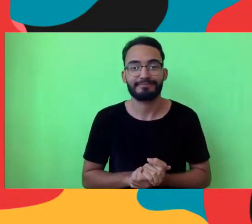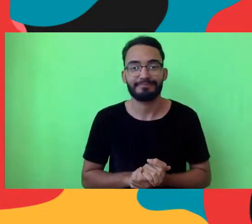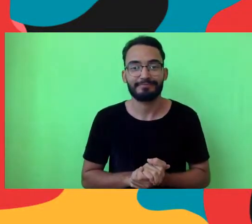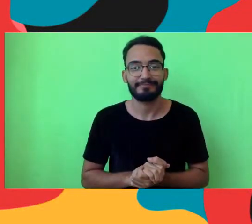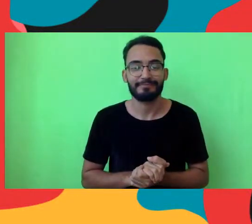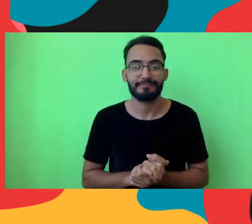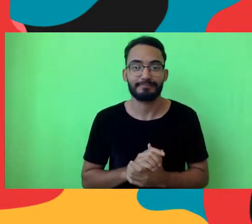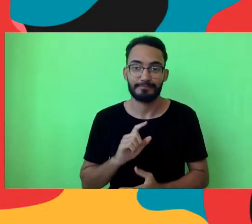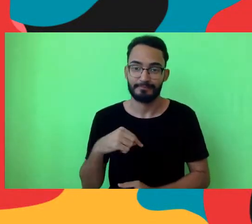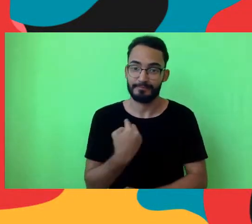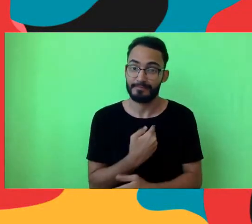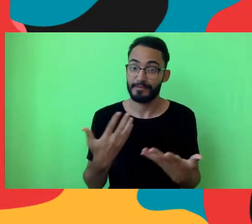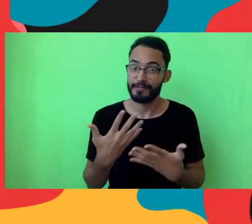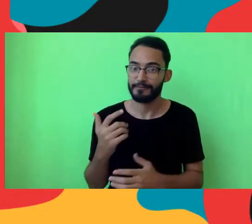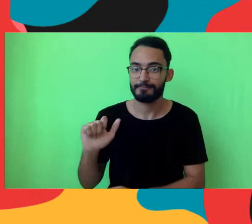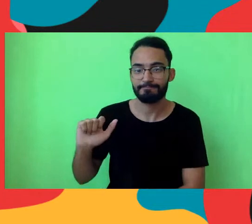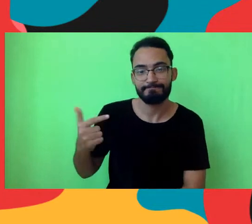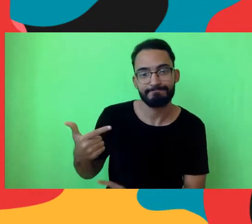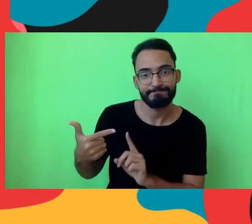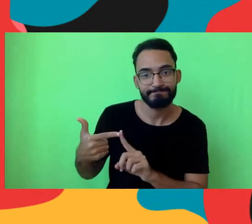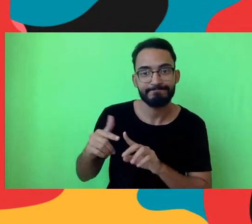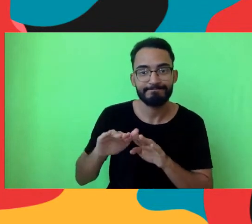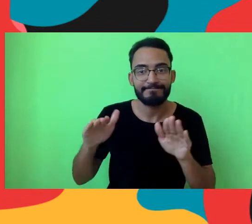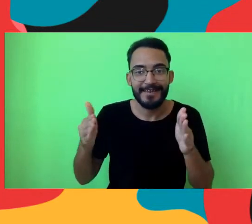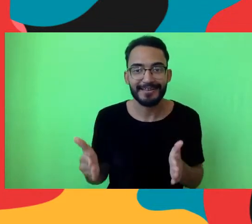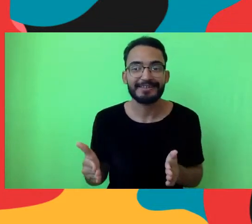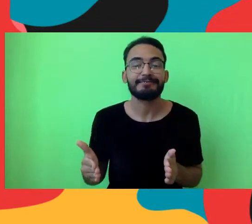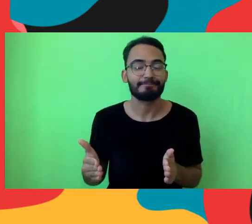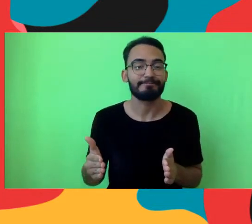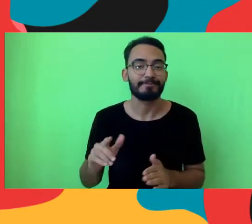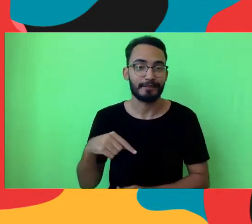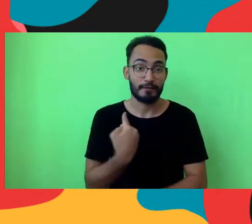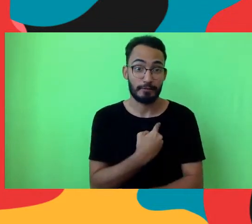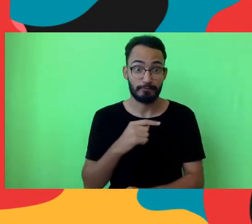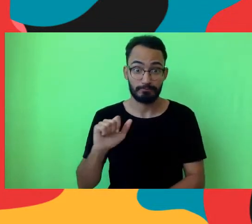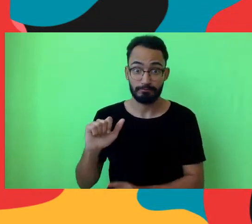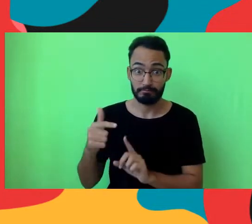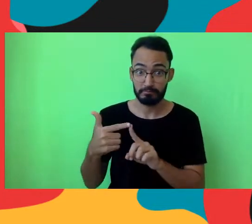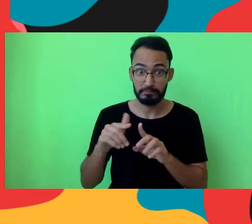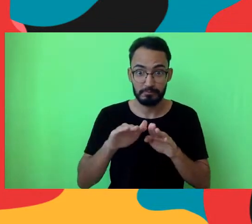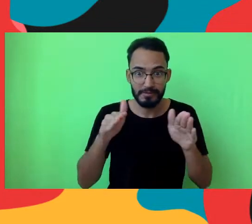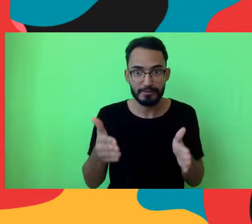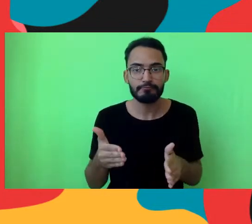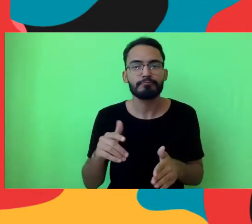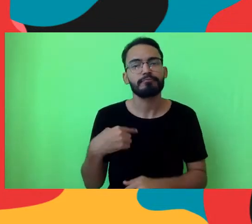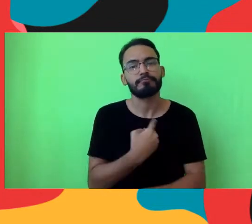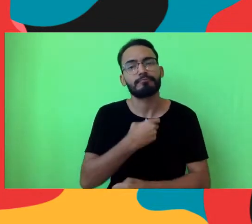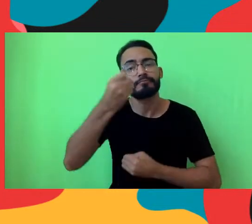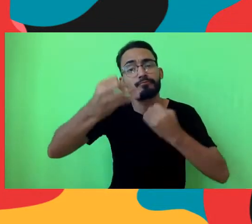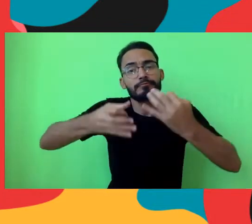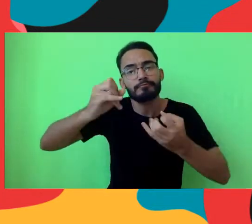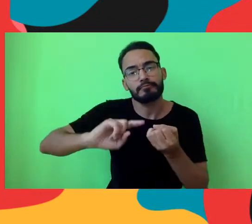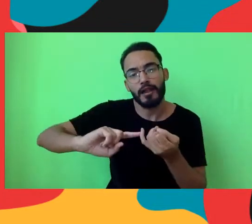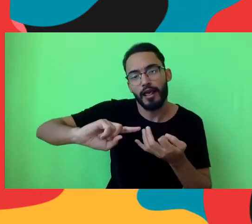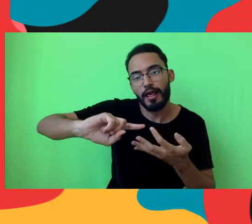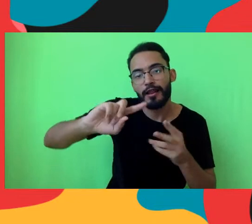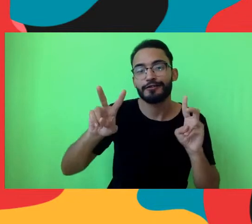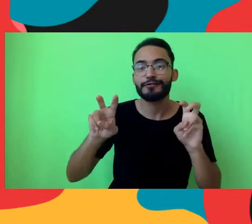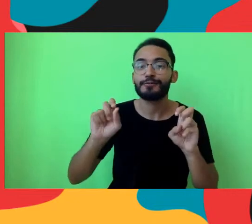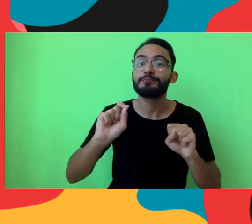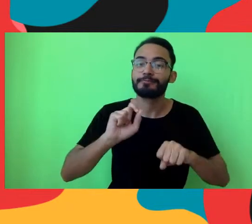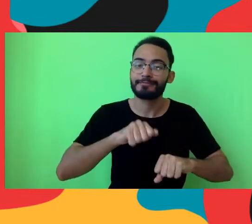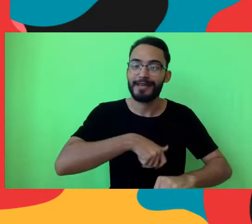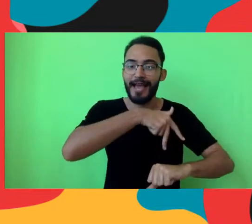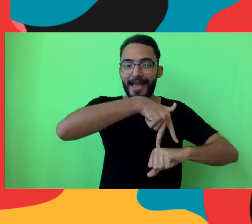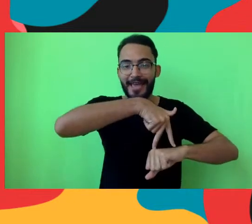Vamos agora para a nossa segunda mesa. Nessa segunda mesa, nós vamos falar sobre carreira, né? Então, a gente vai falar muito